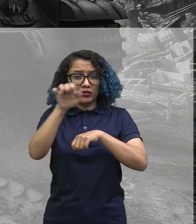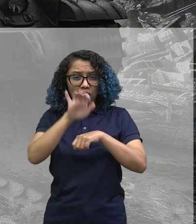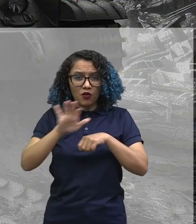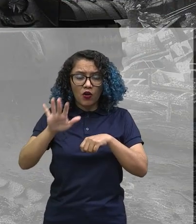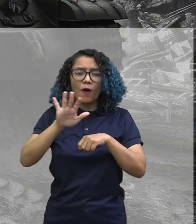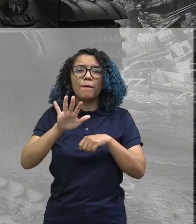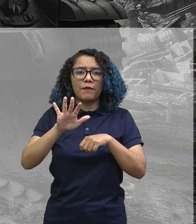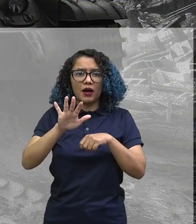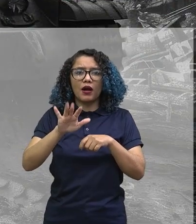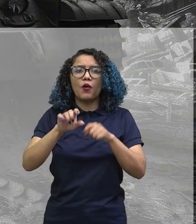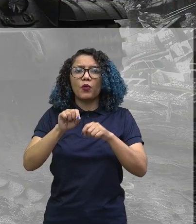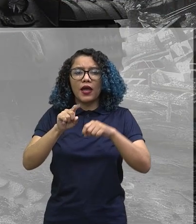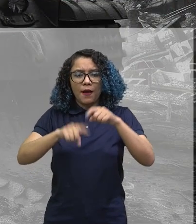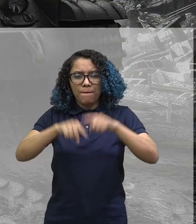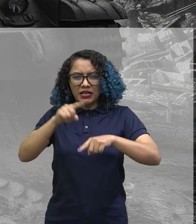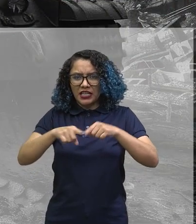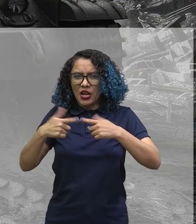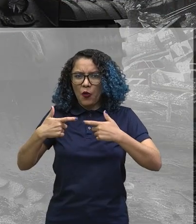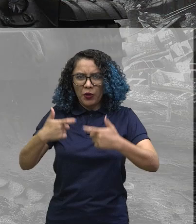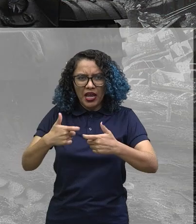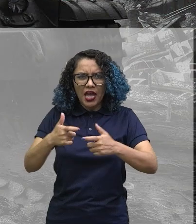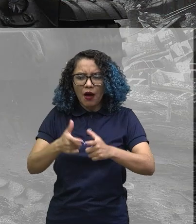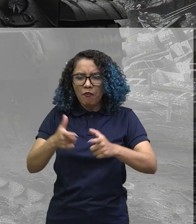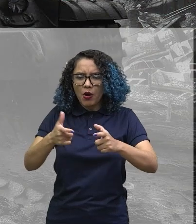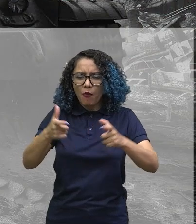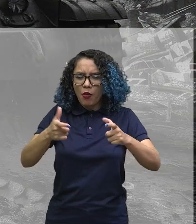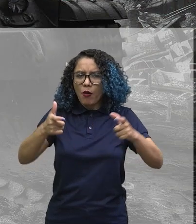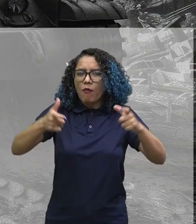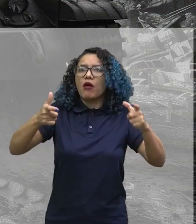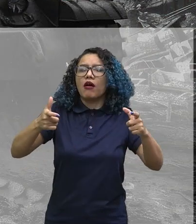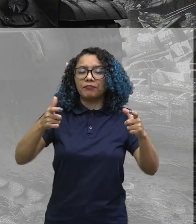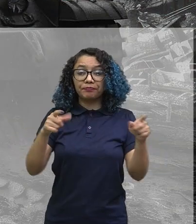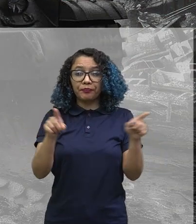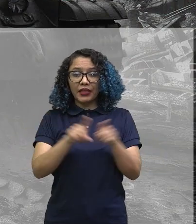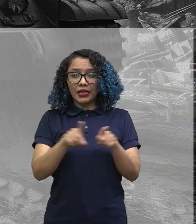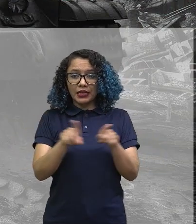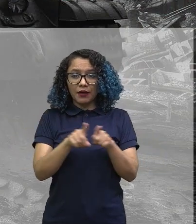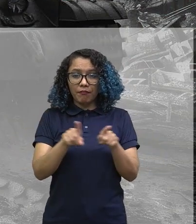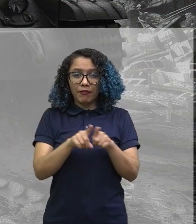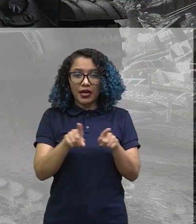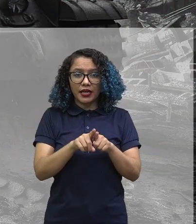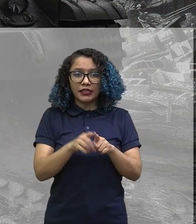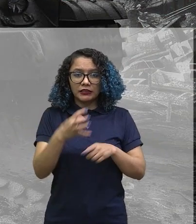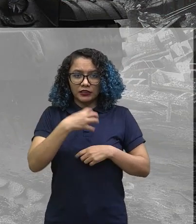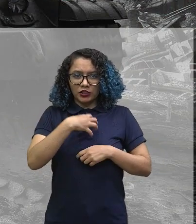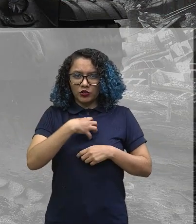o seu arsenal bélico, além também do sentimento de revanche. Vamos seguindo.